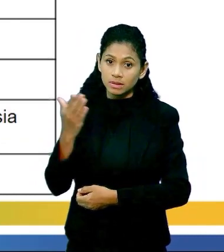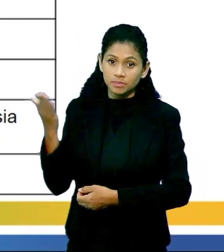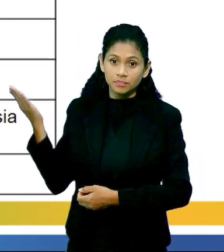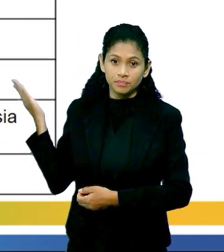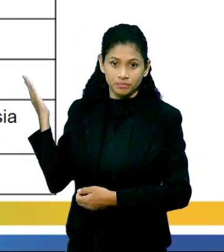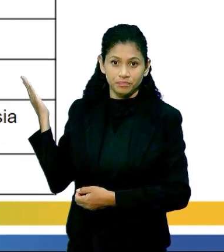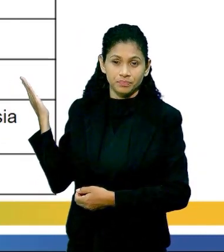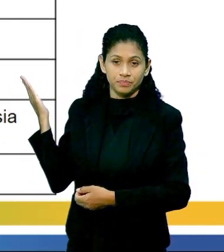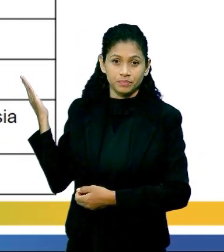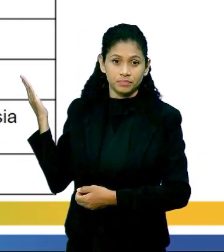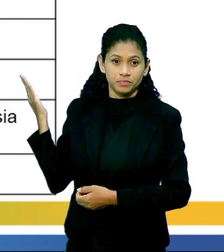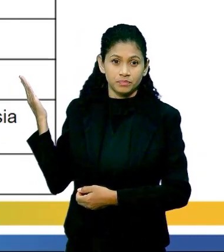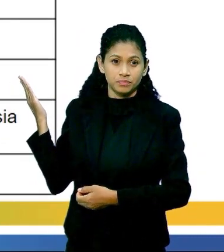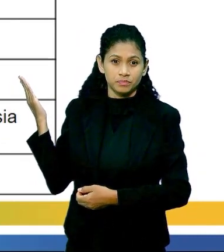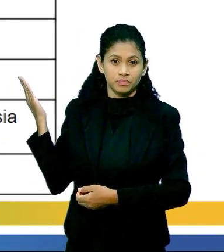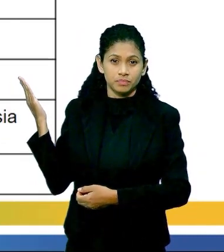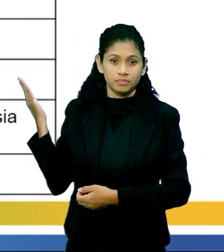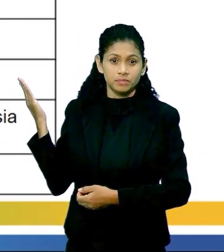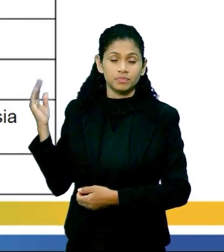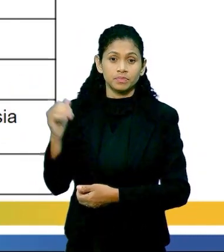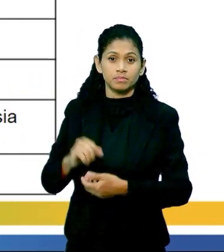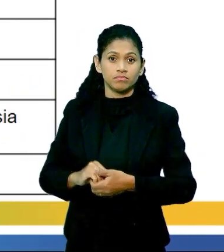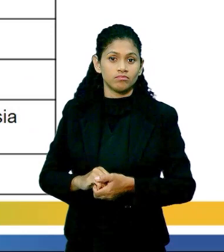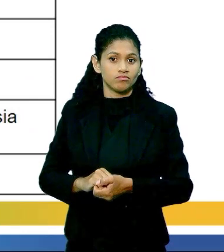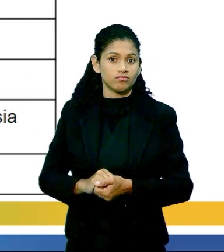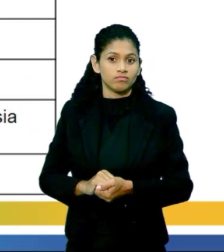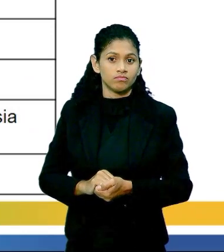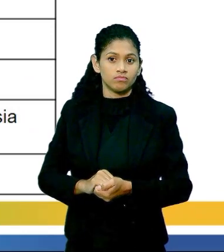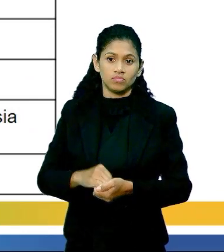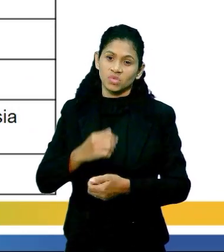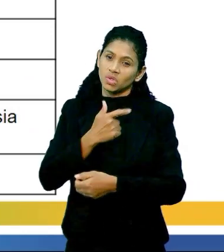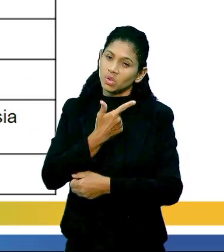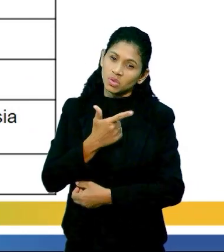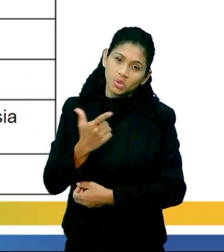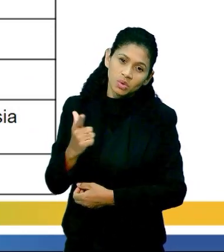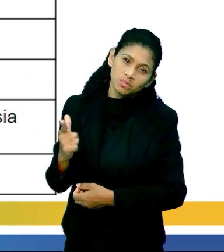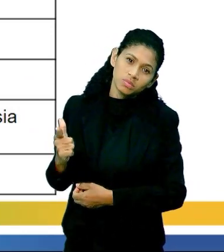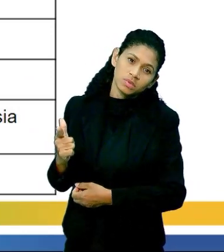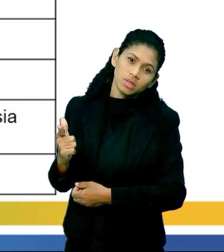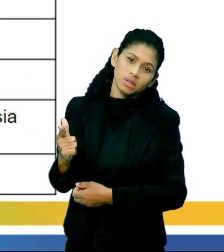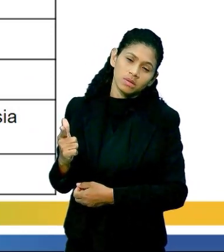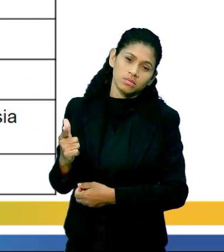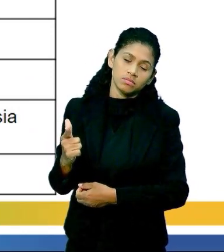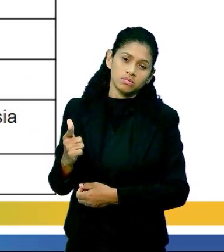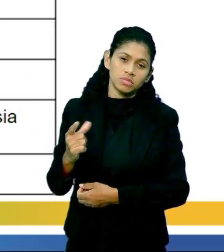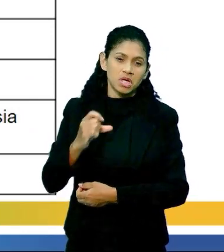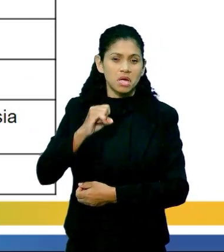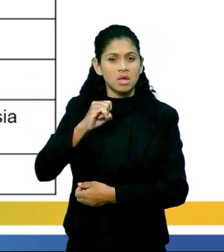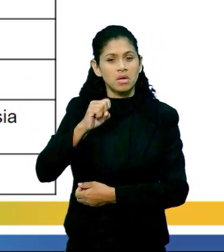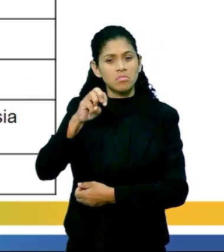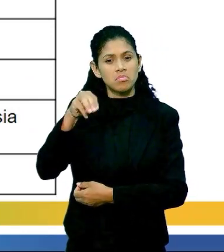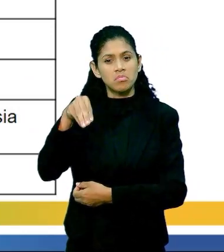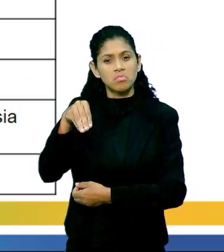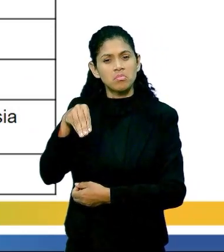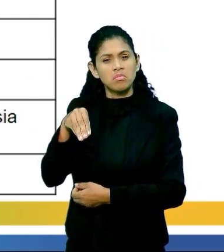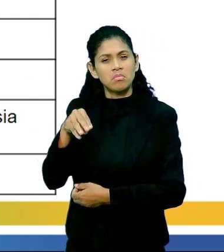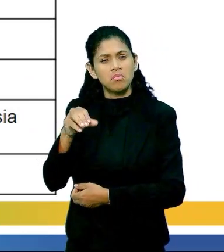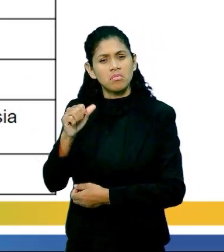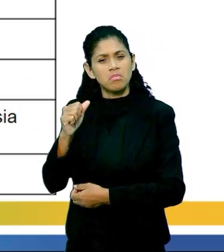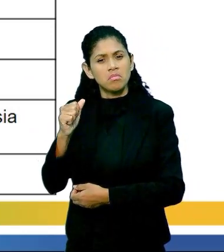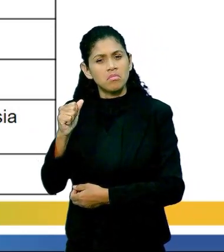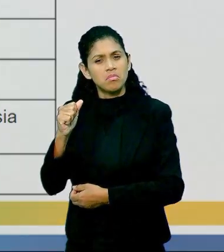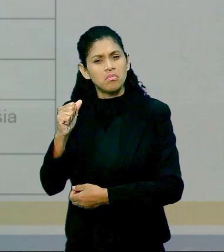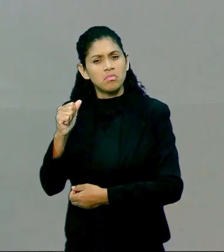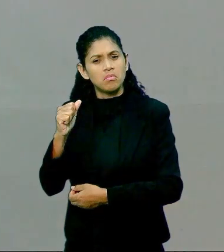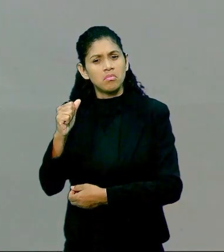a Semana Santa. Então, observe que já não temos essa precisão ali. Nós temos março ou abril. Aí o